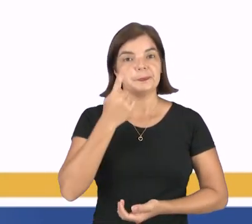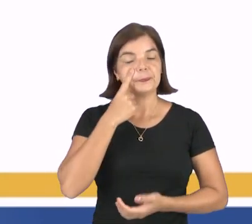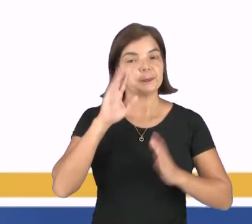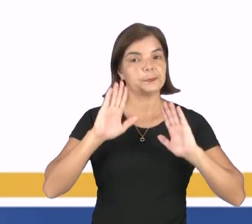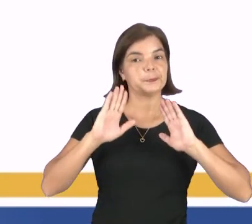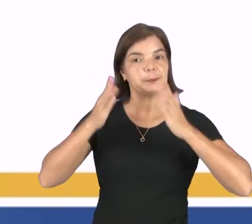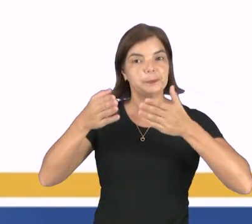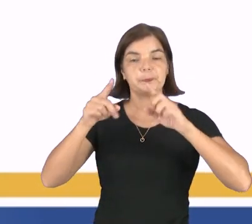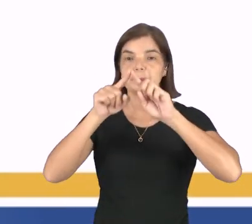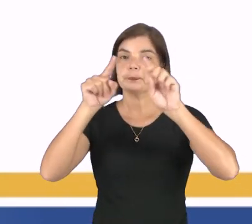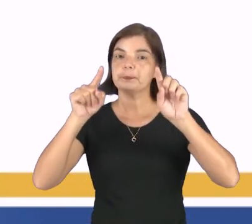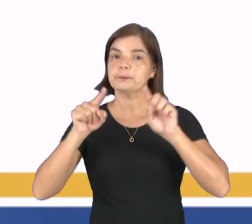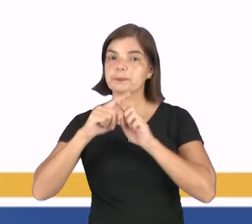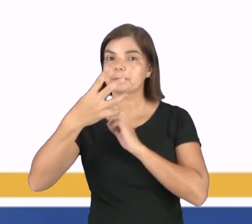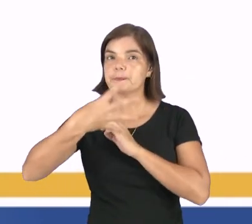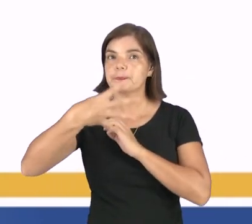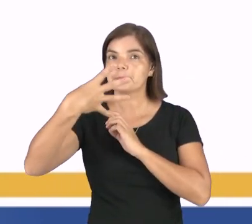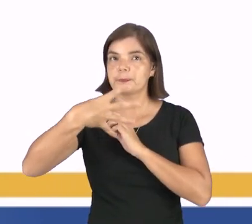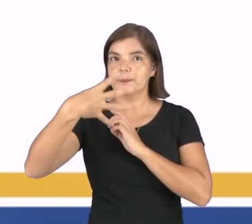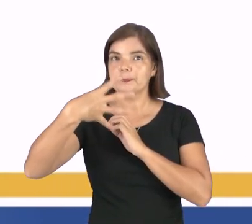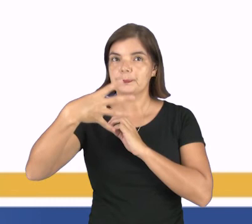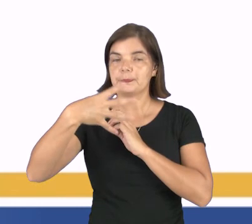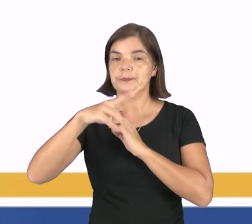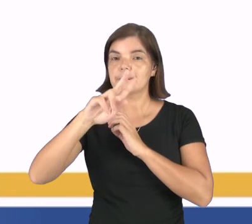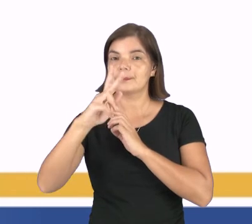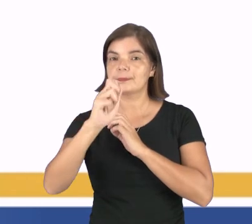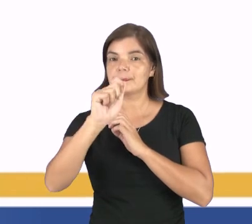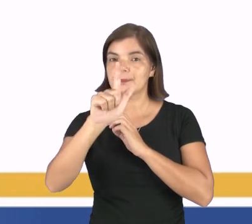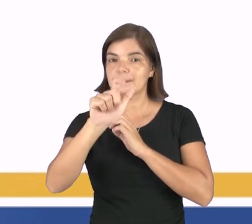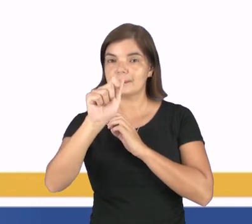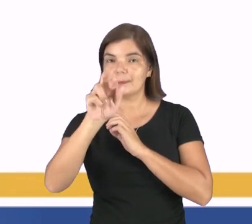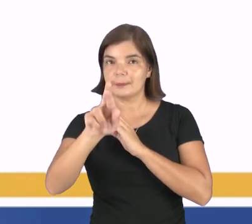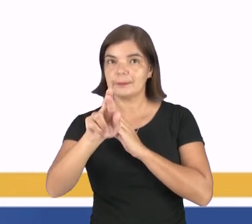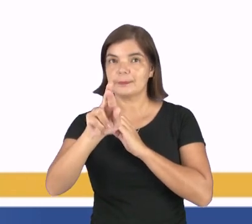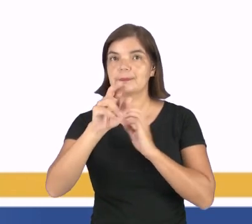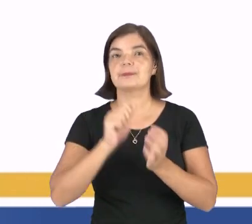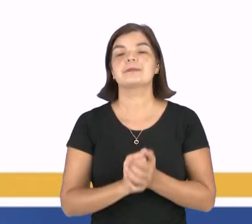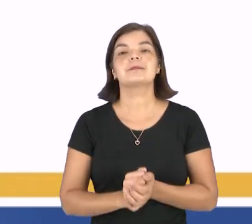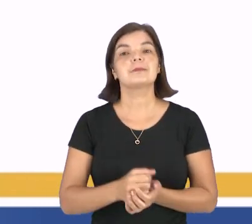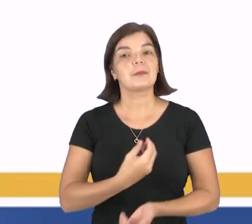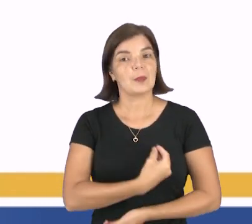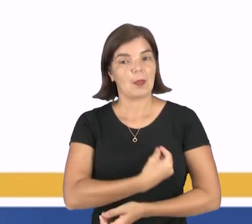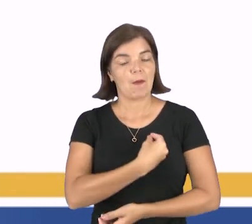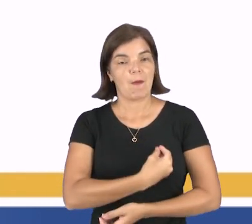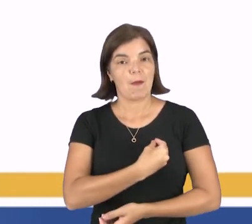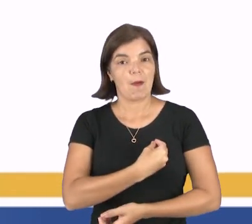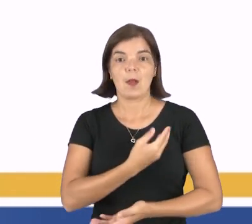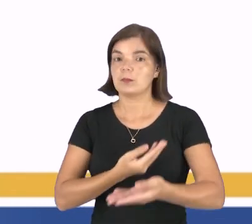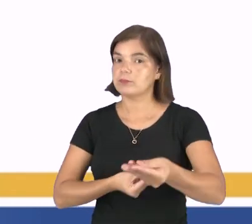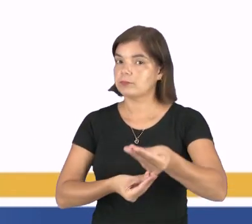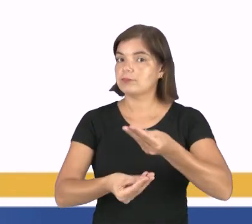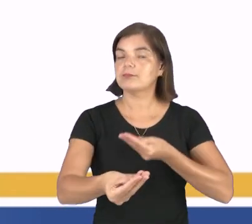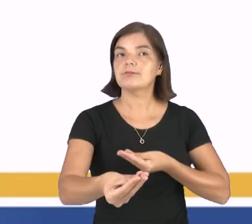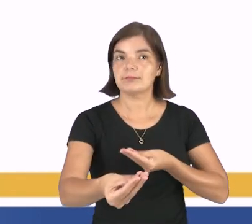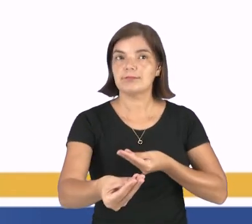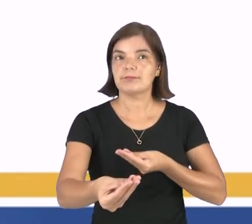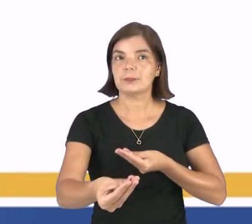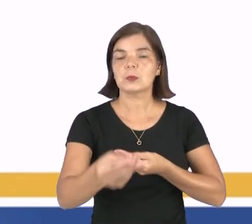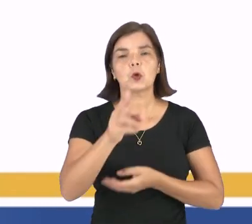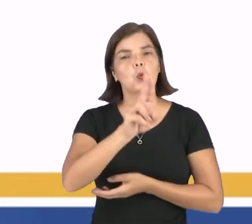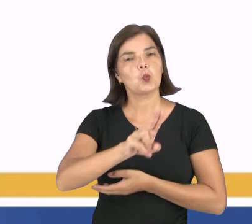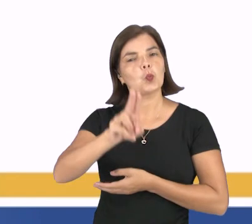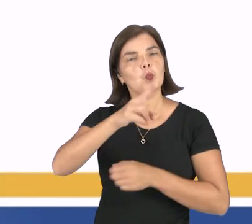último quadrinho. No último quadrinho, na fala de Agar, a vida é feita de trocas.